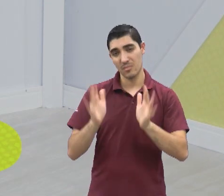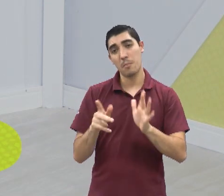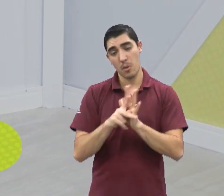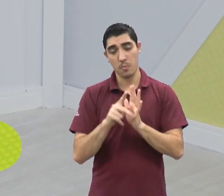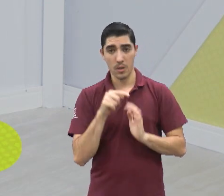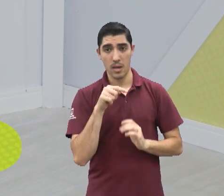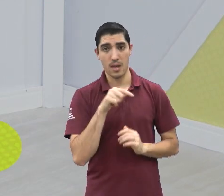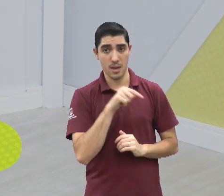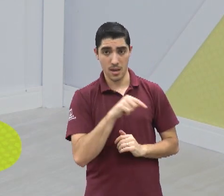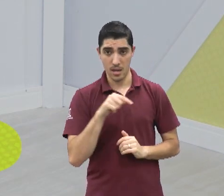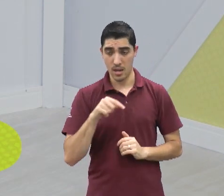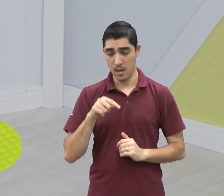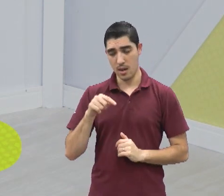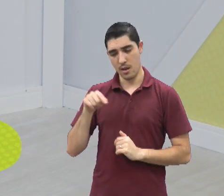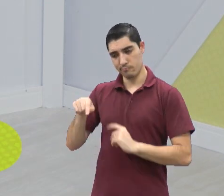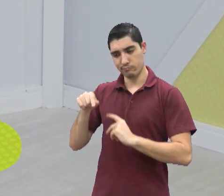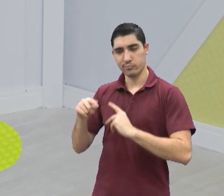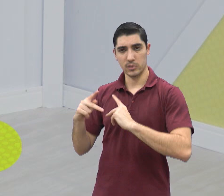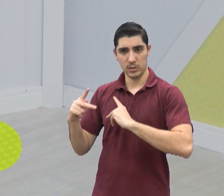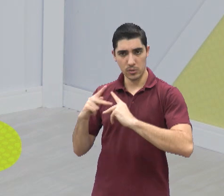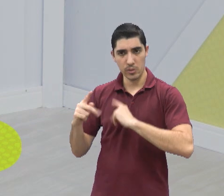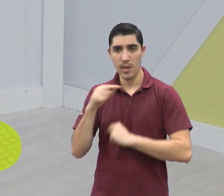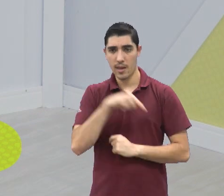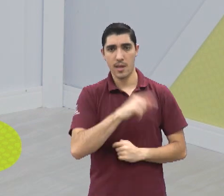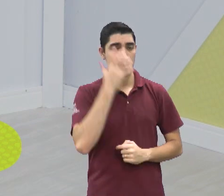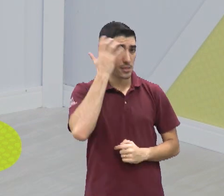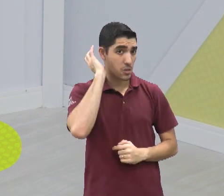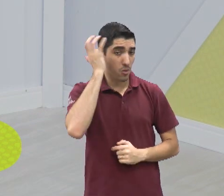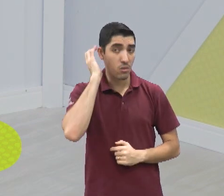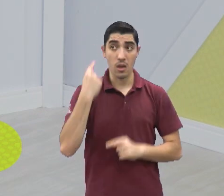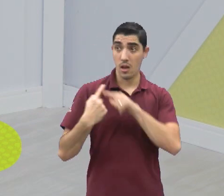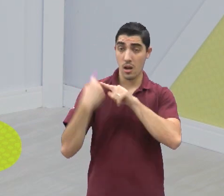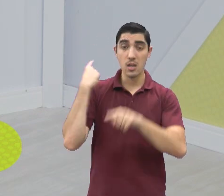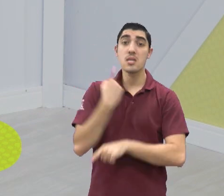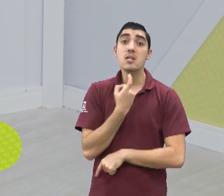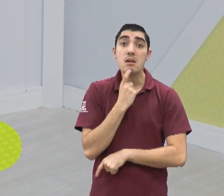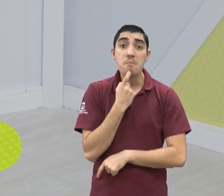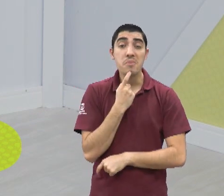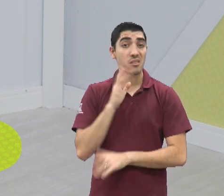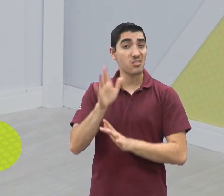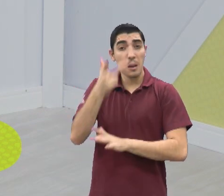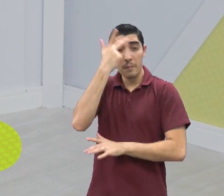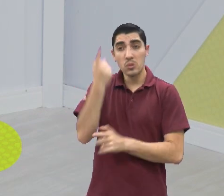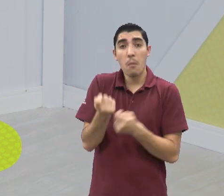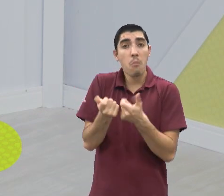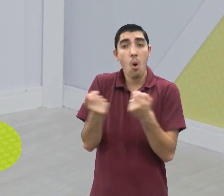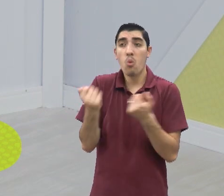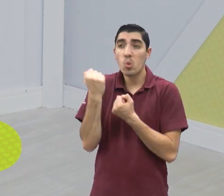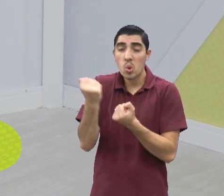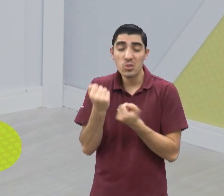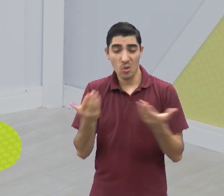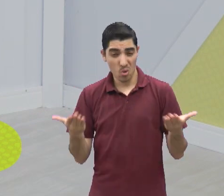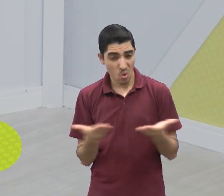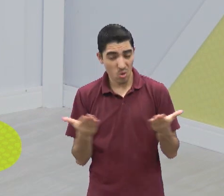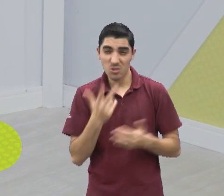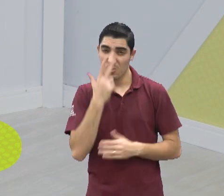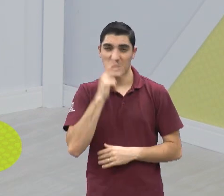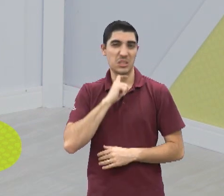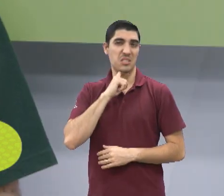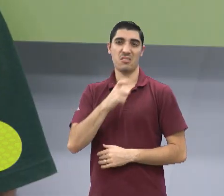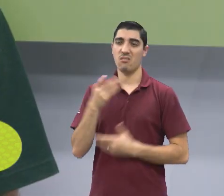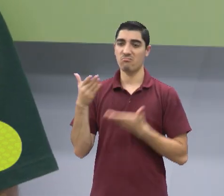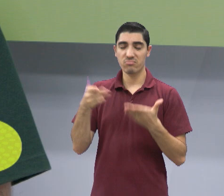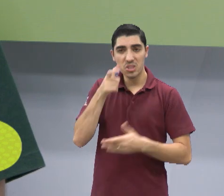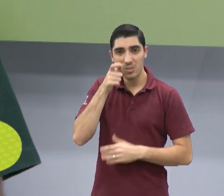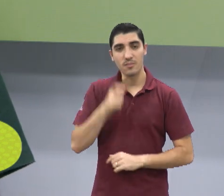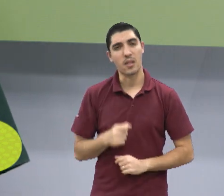tivesse um público melhor contra o Campinas. Hoje contra o Santo André, um jogo que não vale nada para ambas as equipes. Não deveremos ter ninguém por lá, né, Brunão? Ninguém